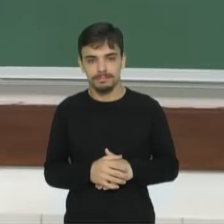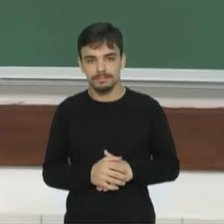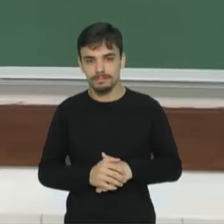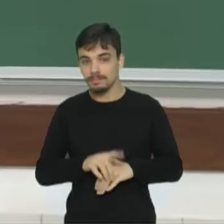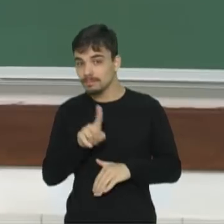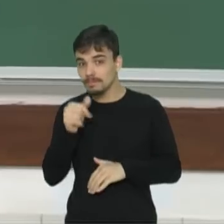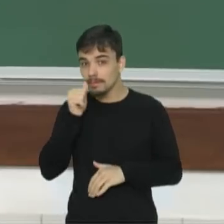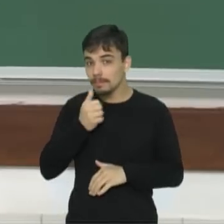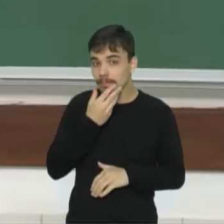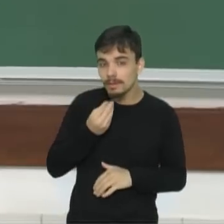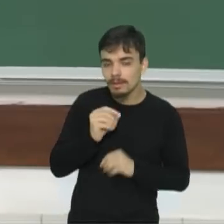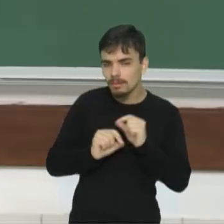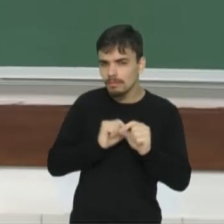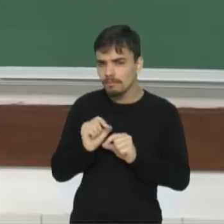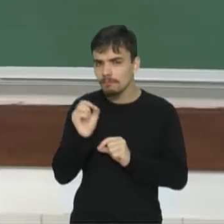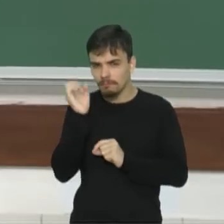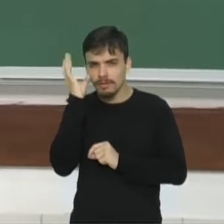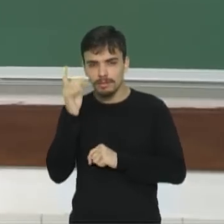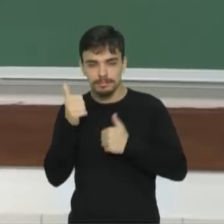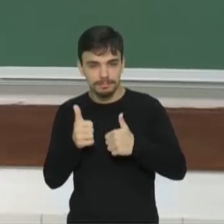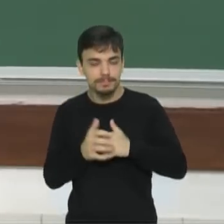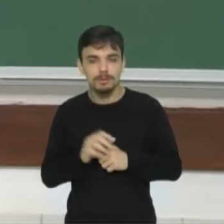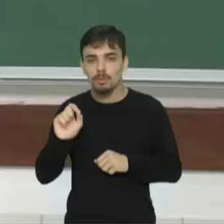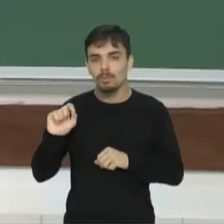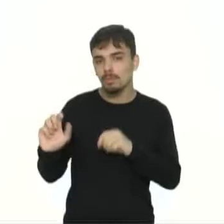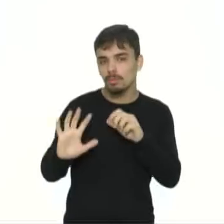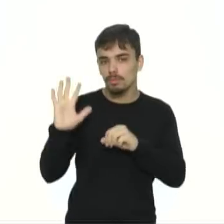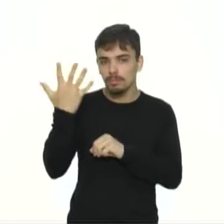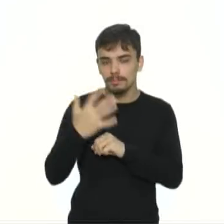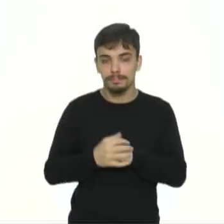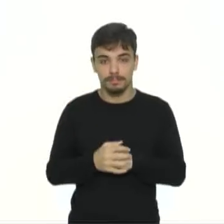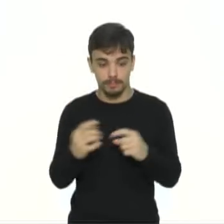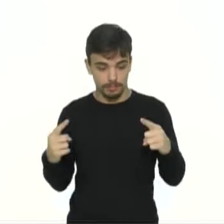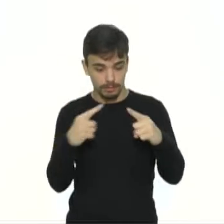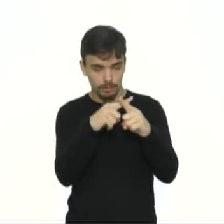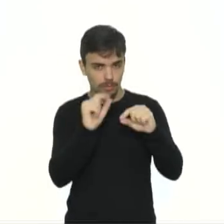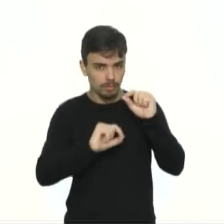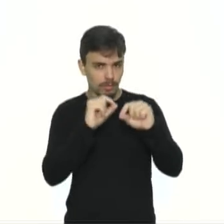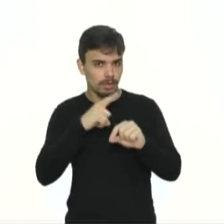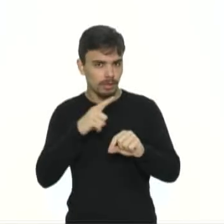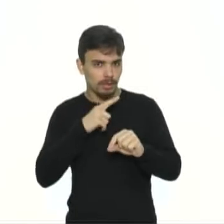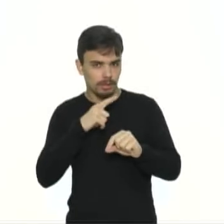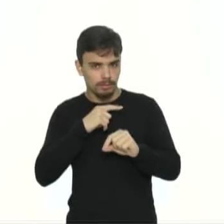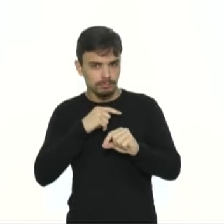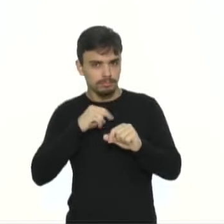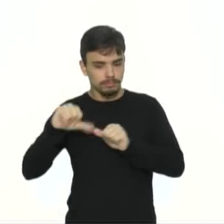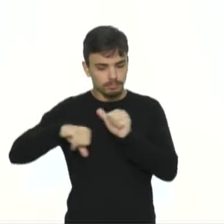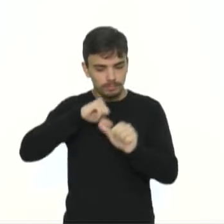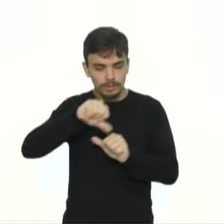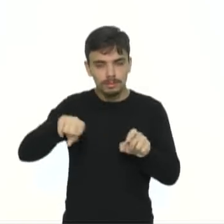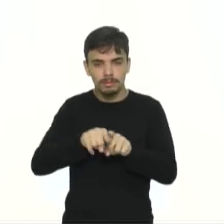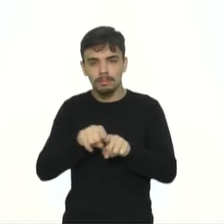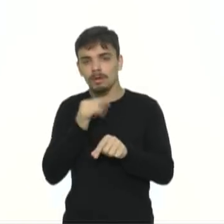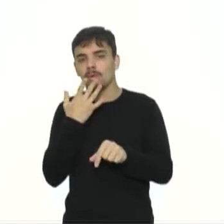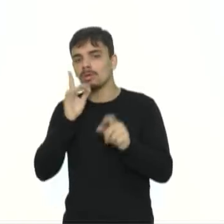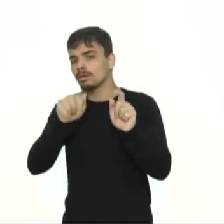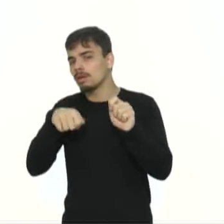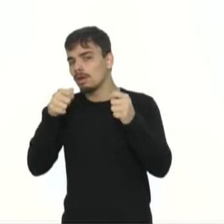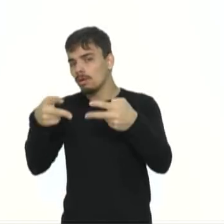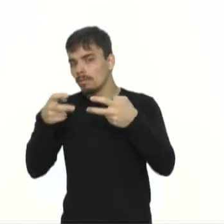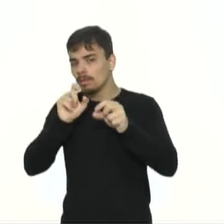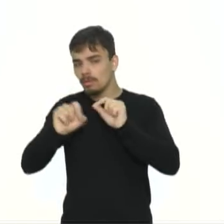Moças e moços, fácil, né? O que acontece? Ao se cruzar, ocorre interferência e a cor observada